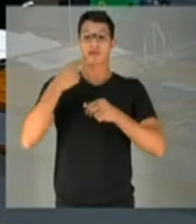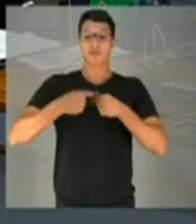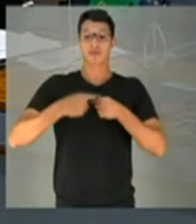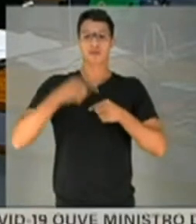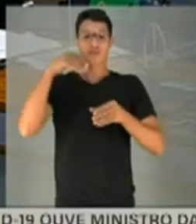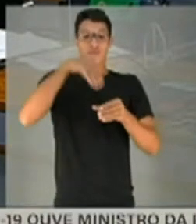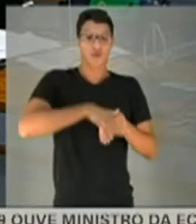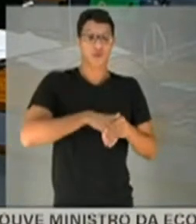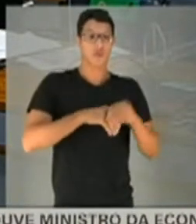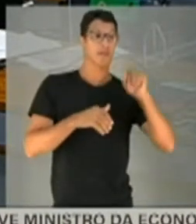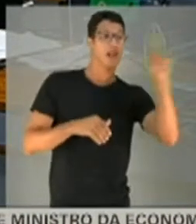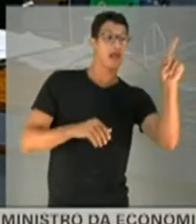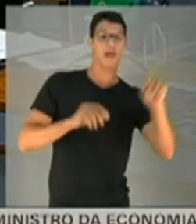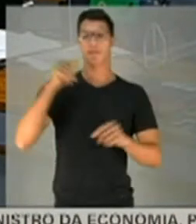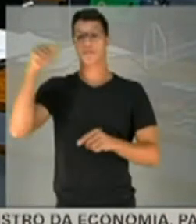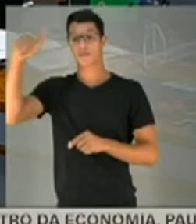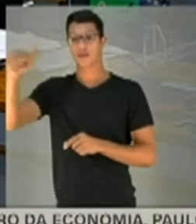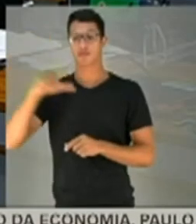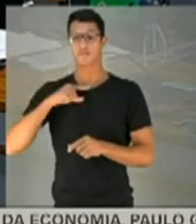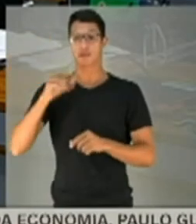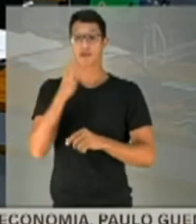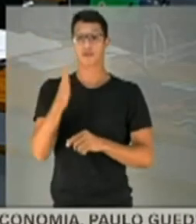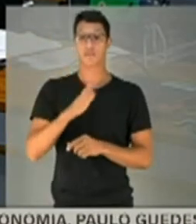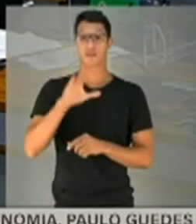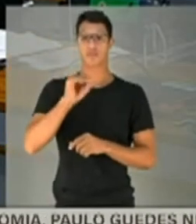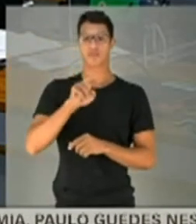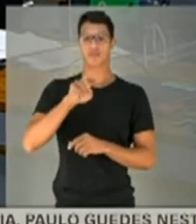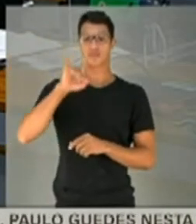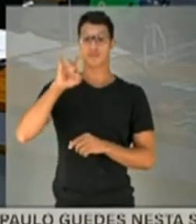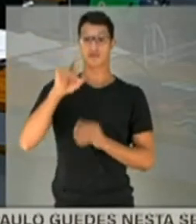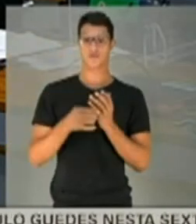que votou para lá ou votou para cá, que tem mais ou menos Covid?